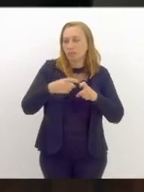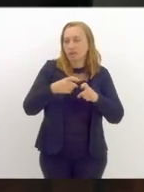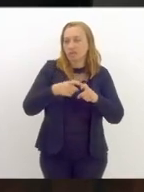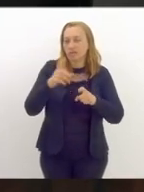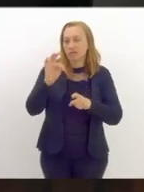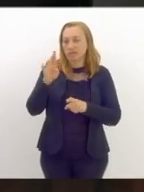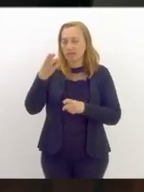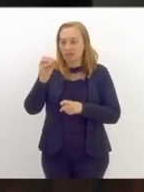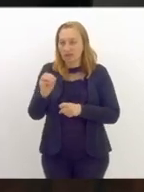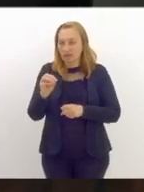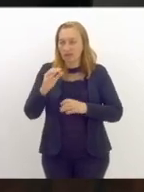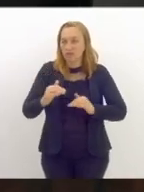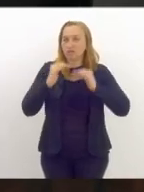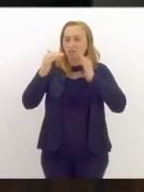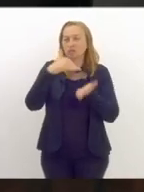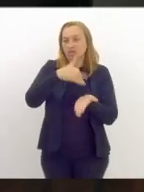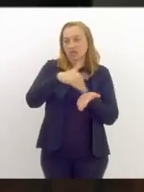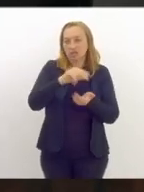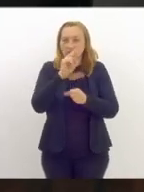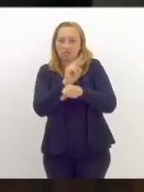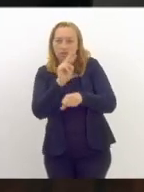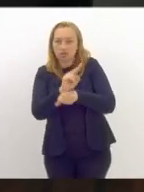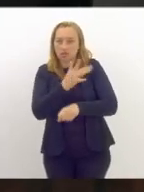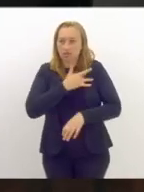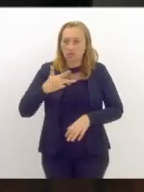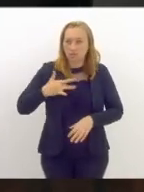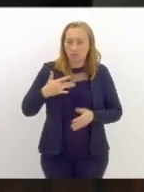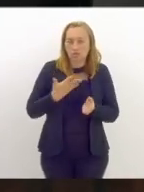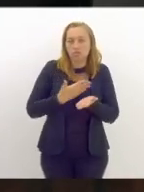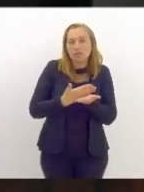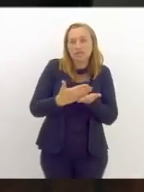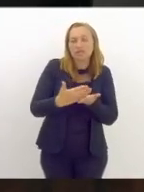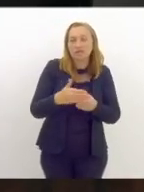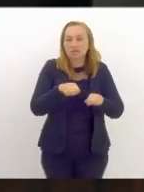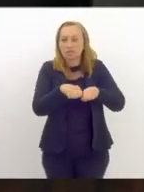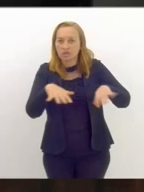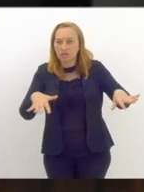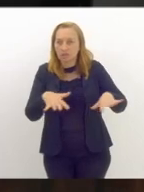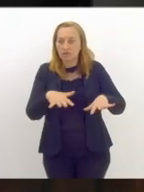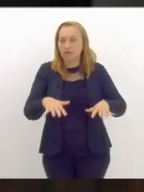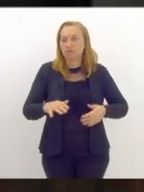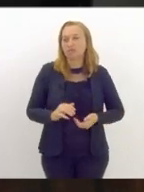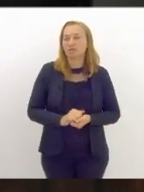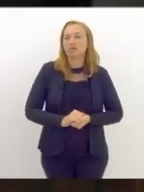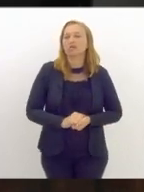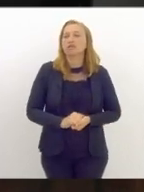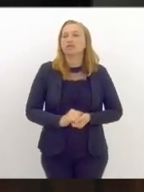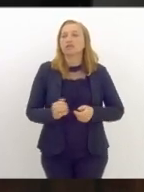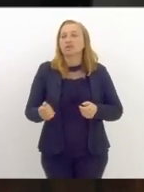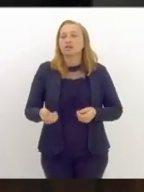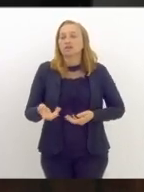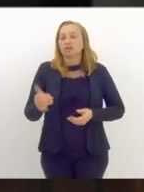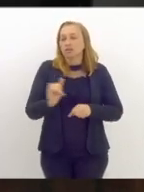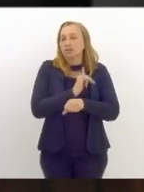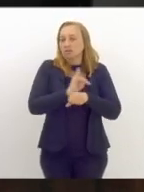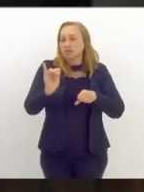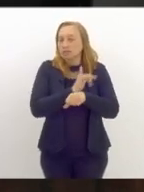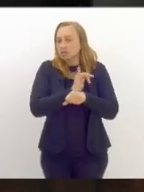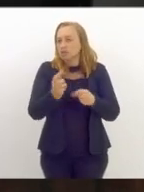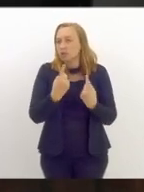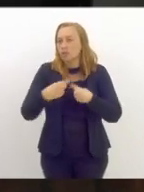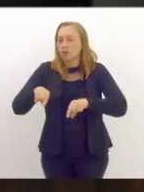sanitarista da Subsecretaria de Vigilância e Saúde, desde o início da pandemia, que a EPI participa das ações estratégicas do combate